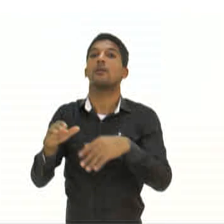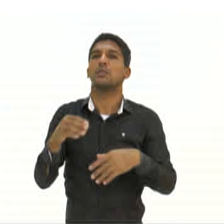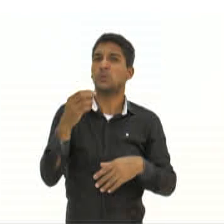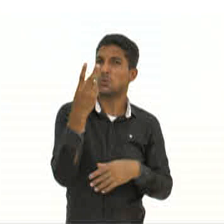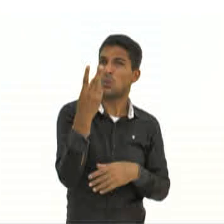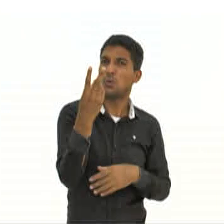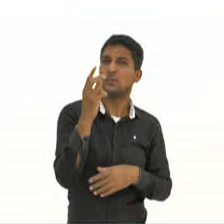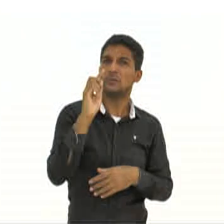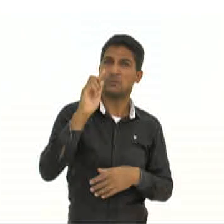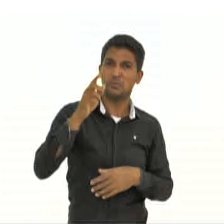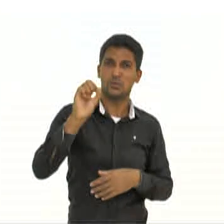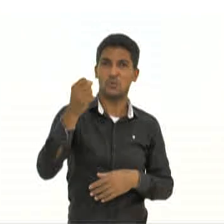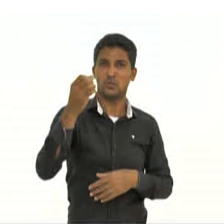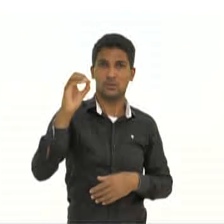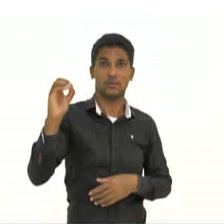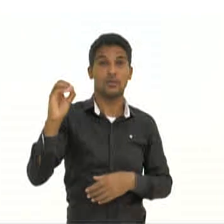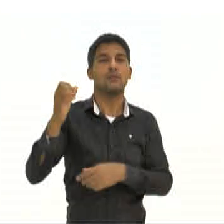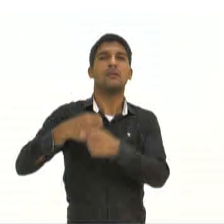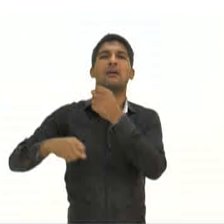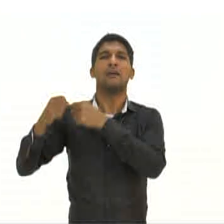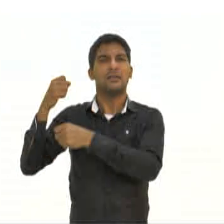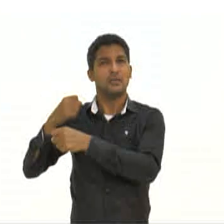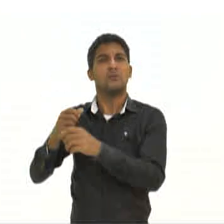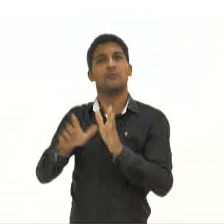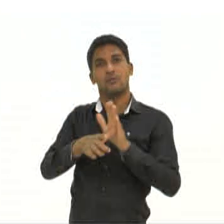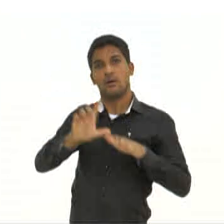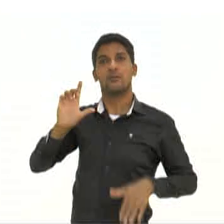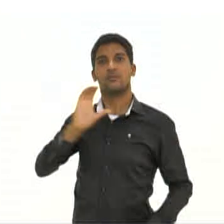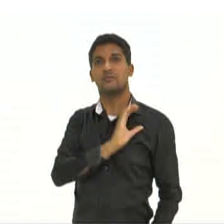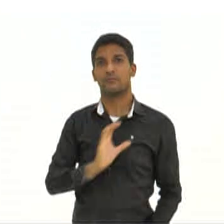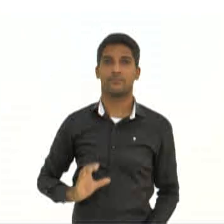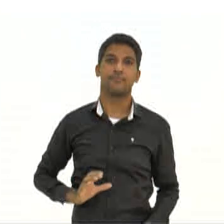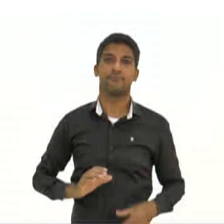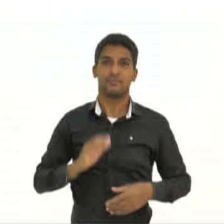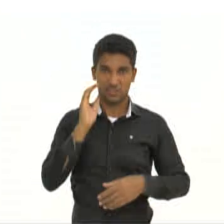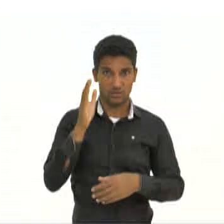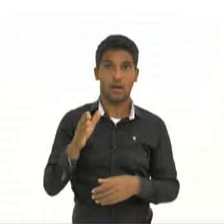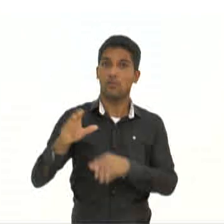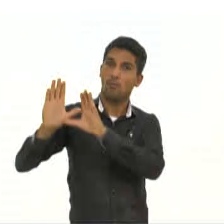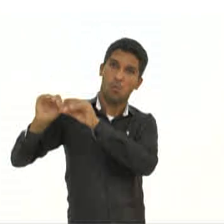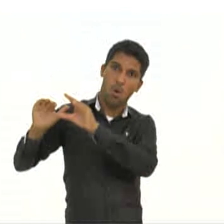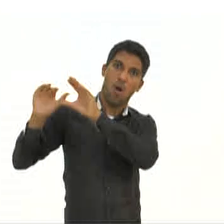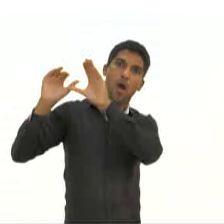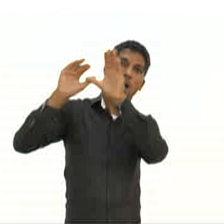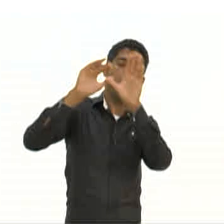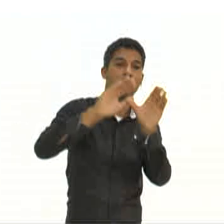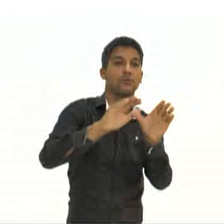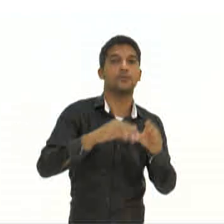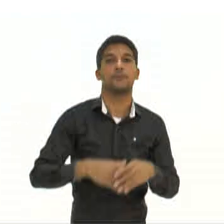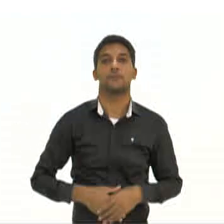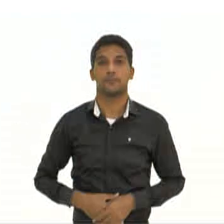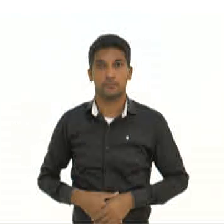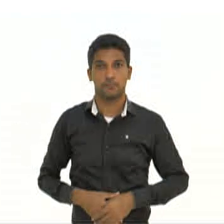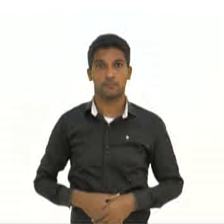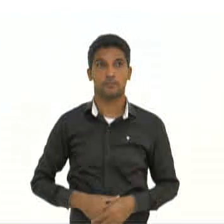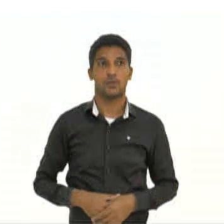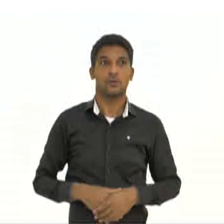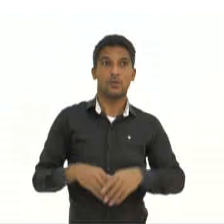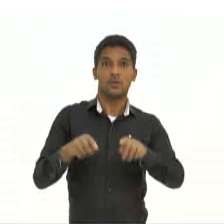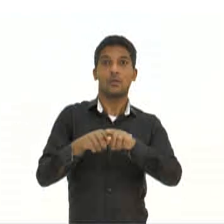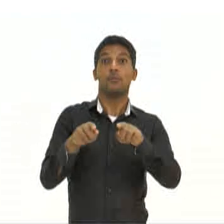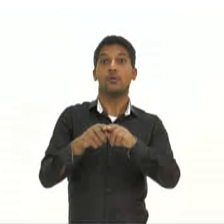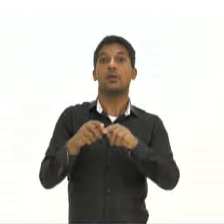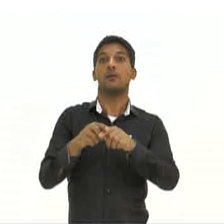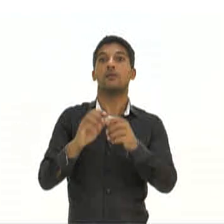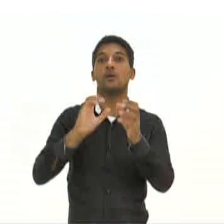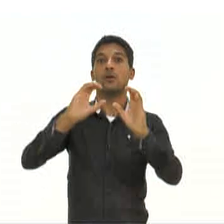nos Jogos Olímpicos da antiga Grécia, 700 anos antes de Cristo, os pombos eram responsáveis por levar às